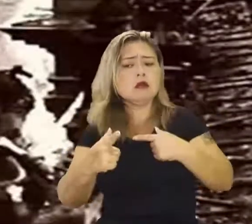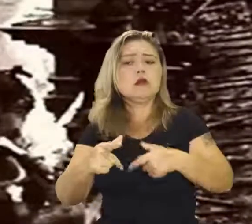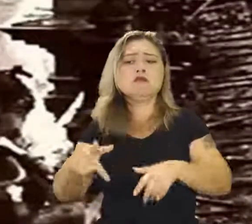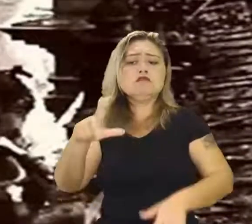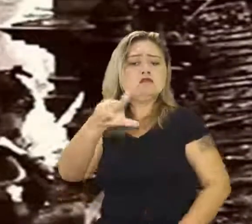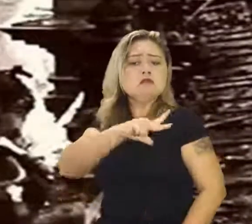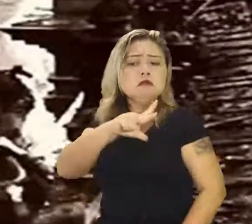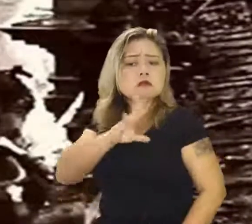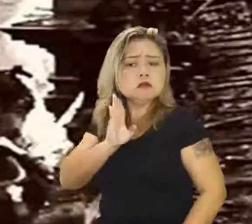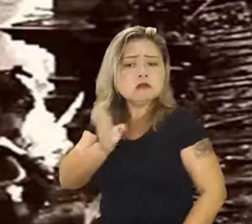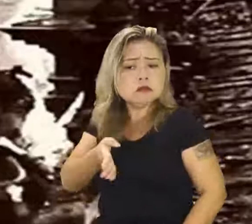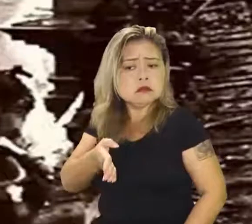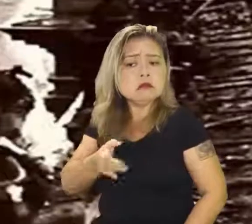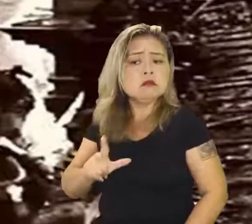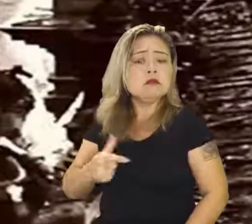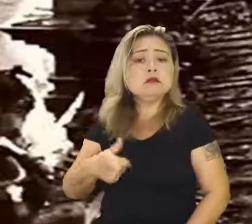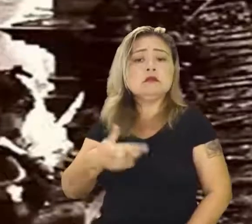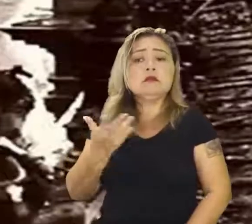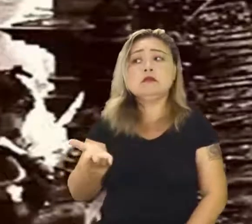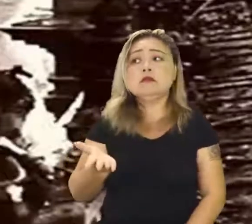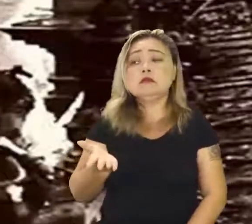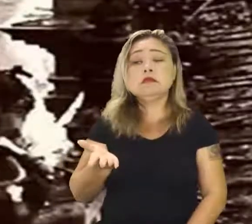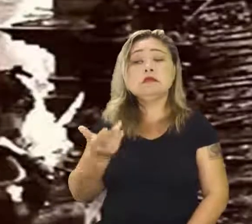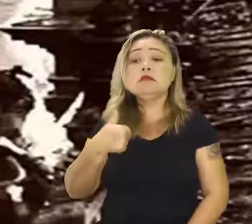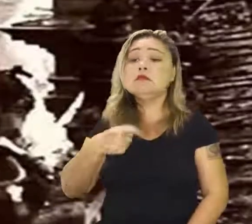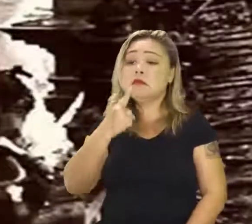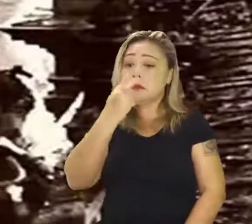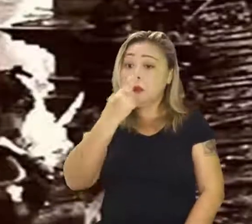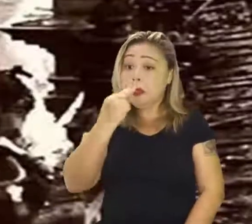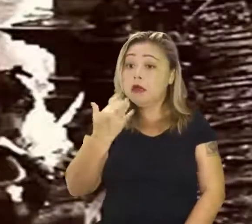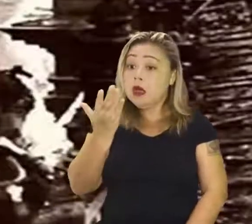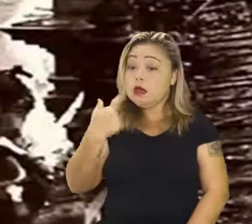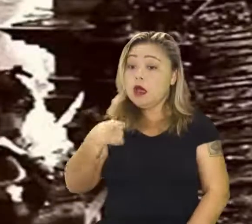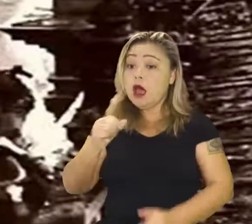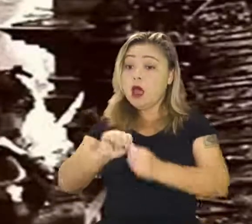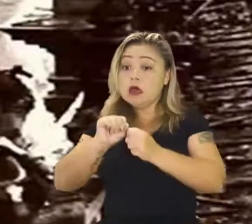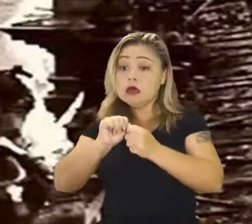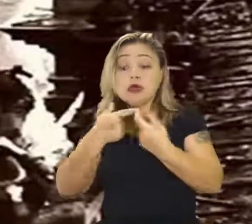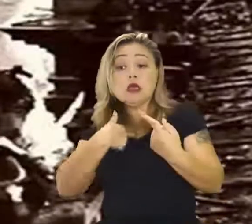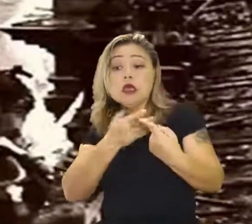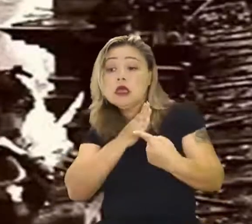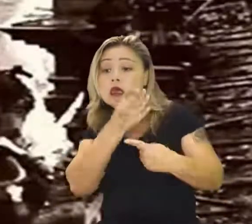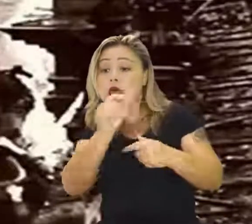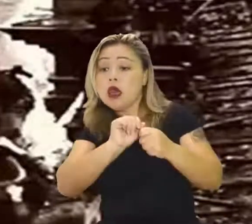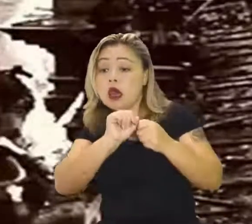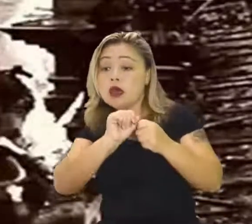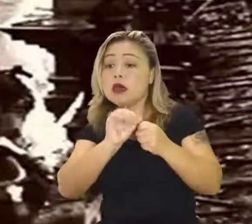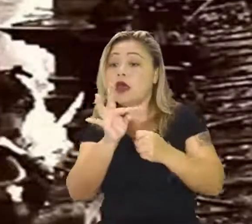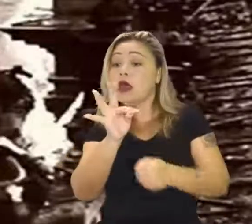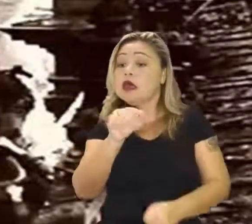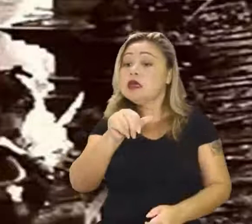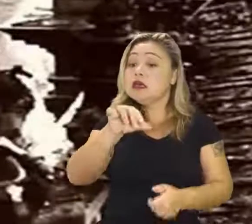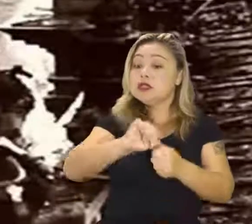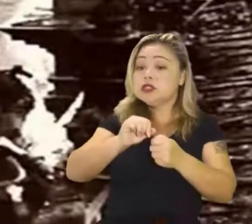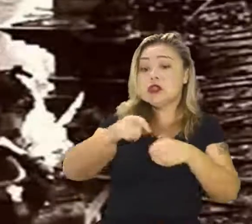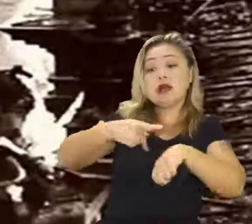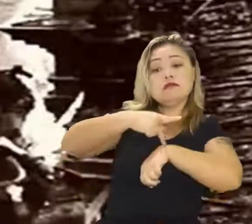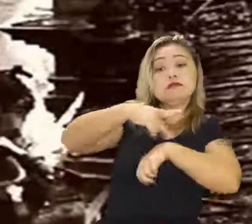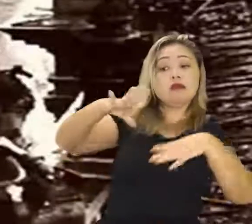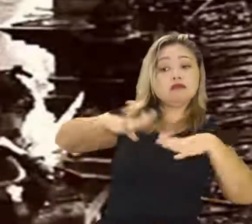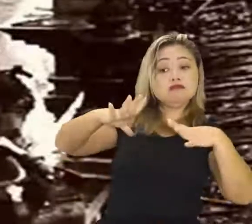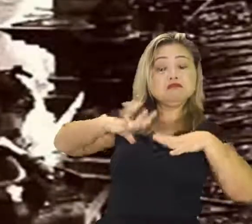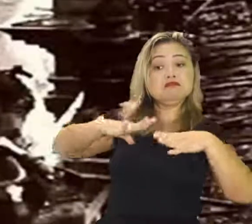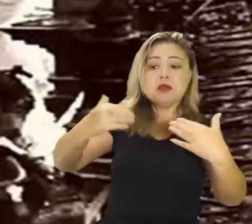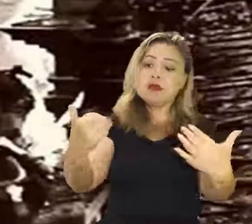uma vingança pessoal. Hitler tentou destruir Stalingrado. E Stalin, que é a cidade